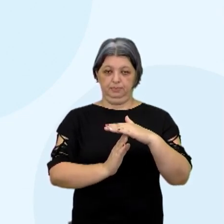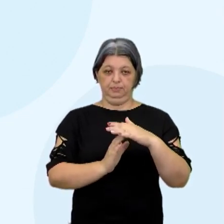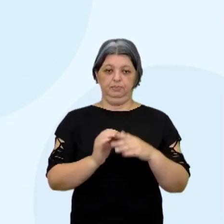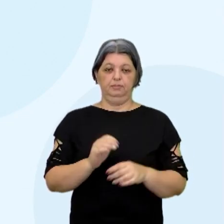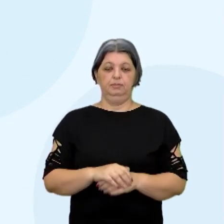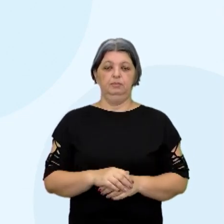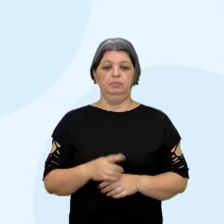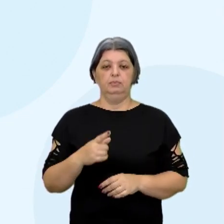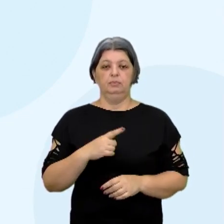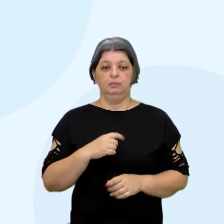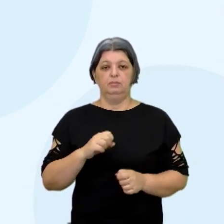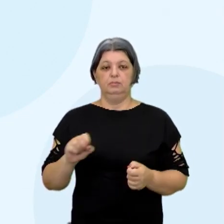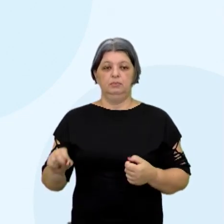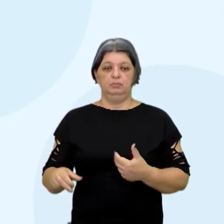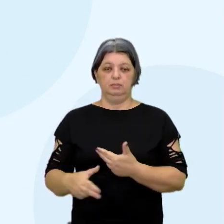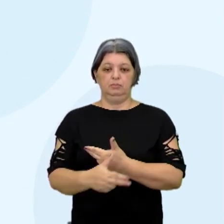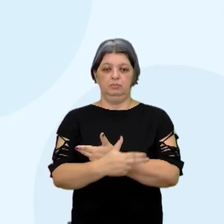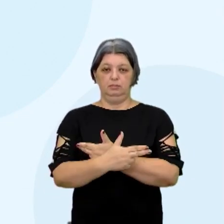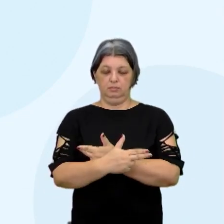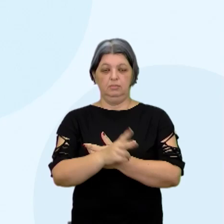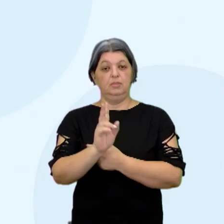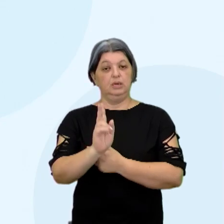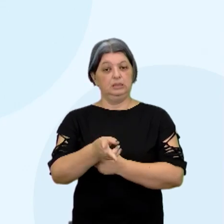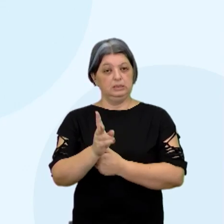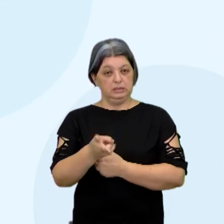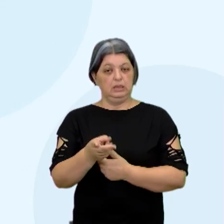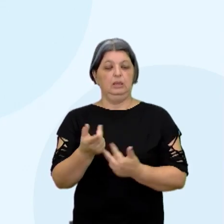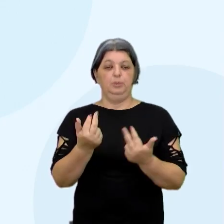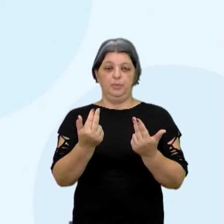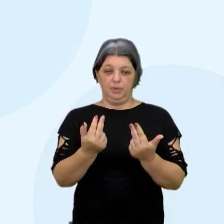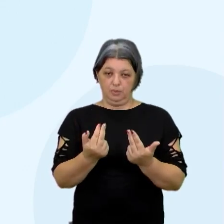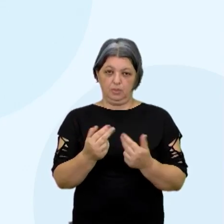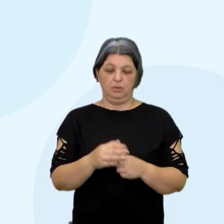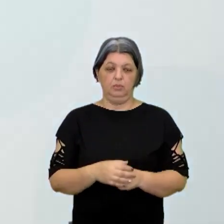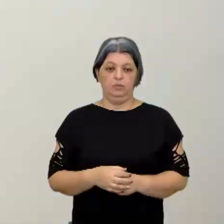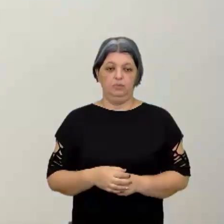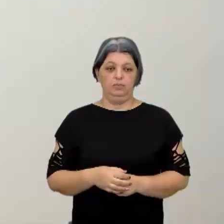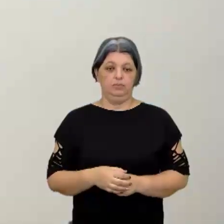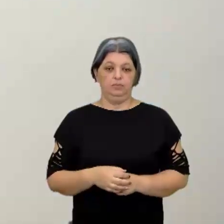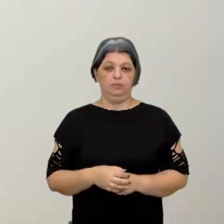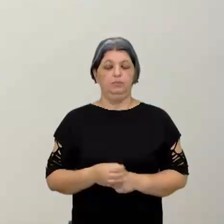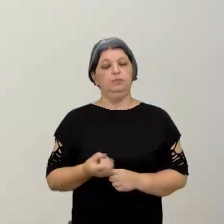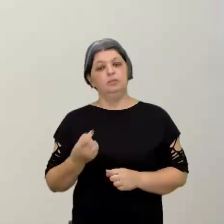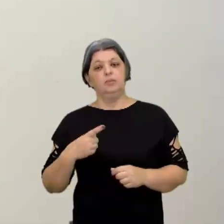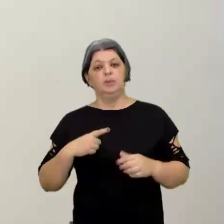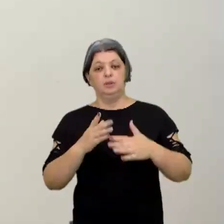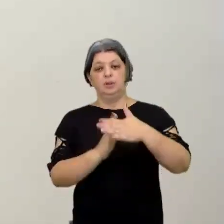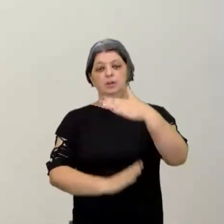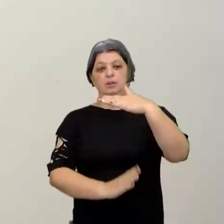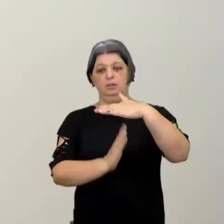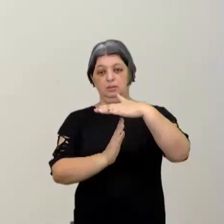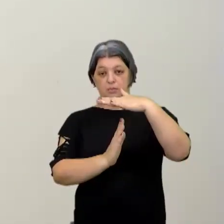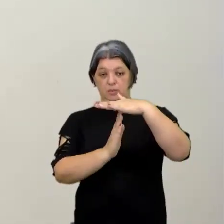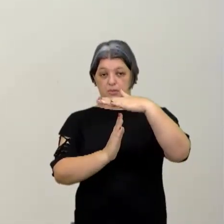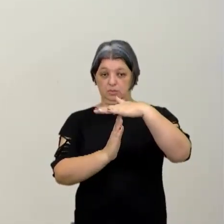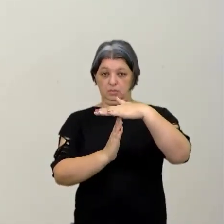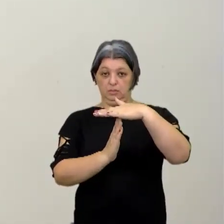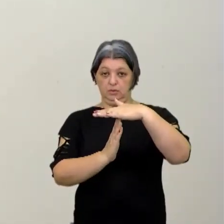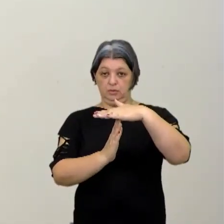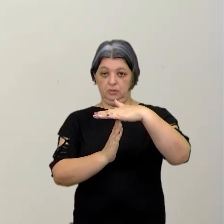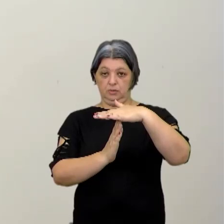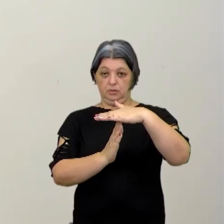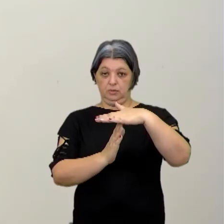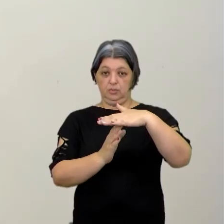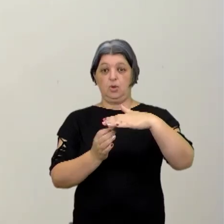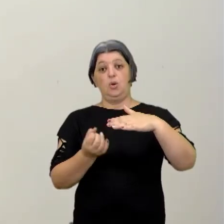funções de segundo grau são sempre iguais são sempre parábolas ela sempre vai ter um limite máximo um ponto máximo